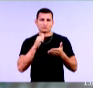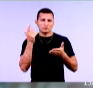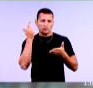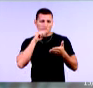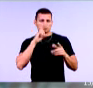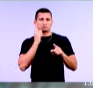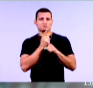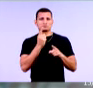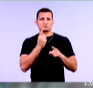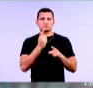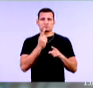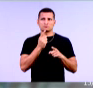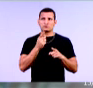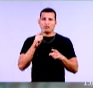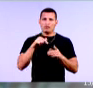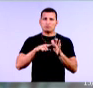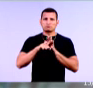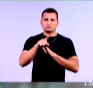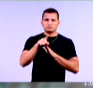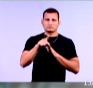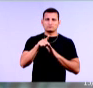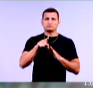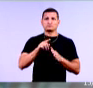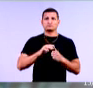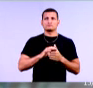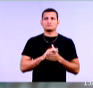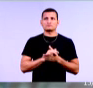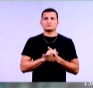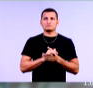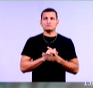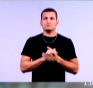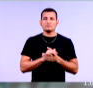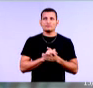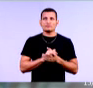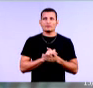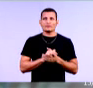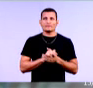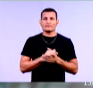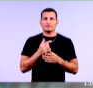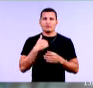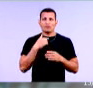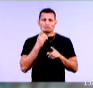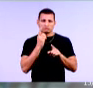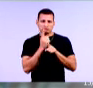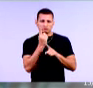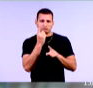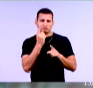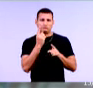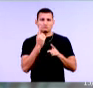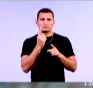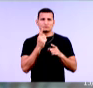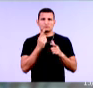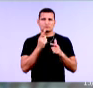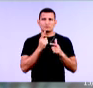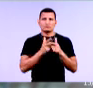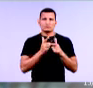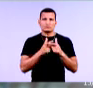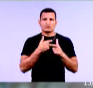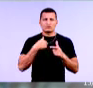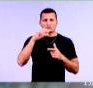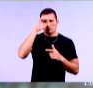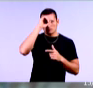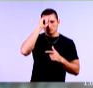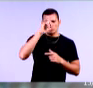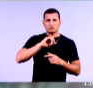identificá-lo? Essa é a grande pergunta, né? Eu identifiquei porque eu estava aprendendo ou eu